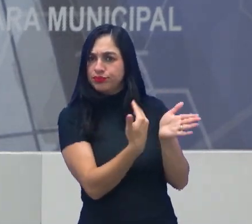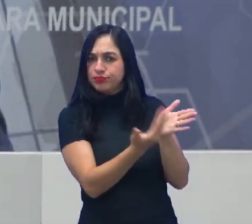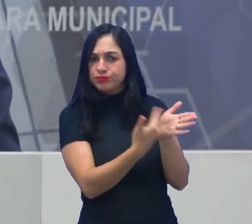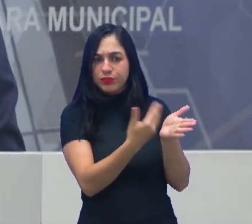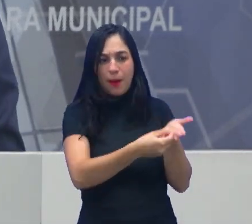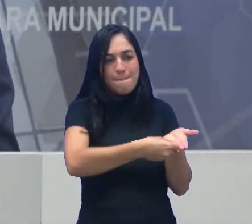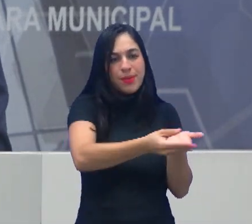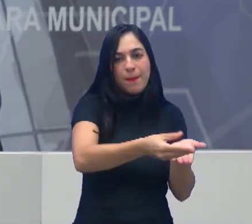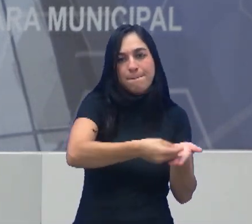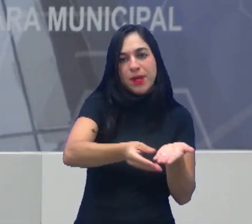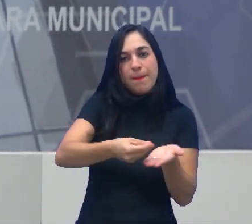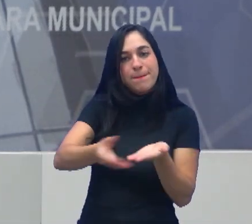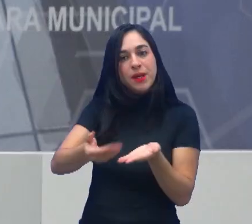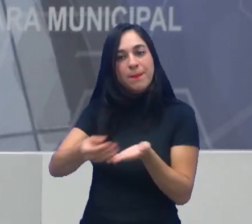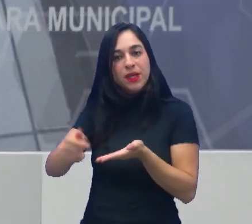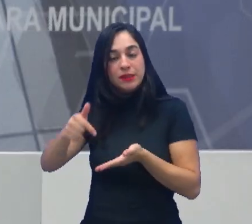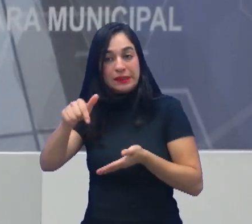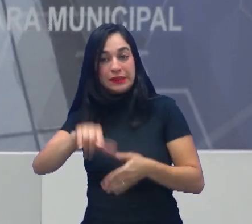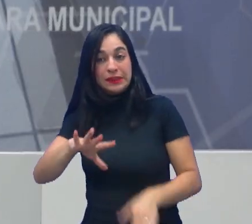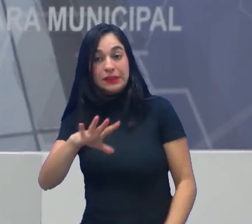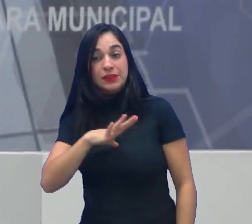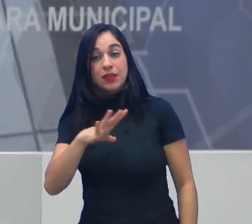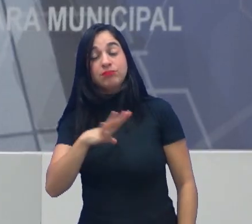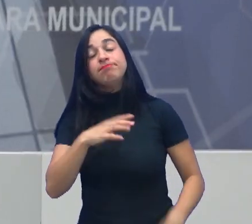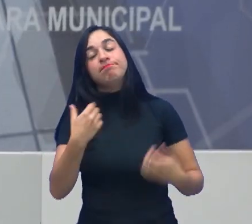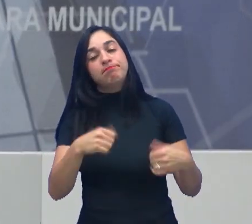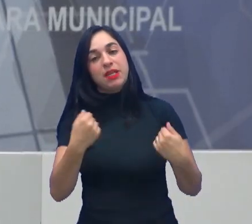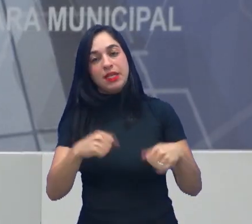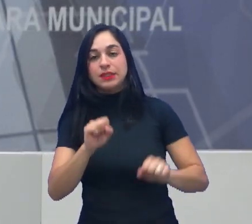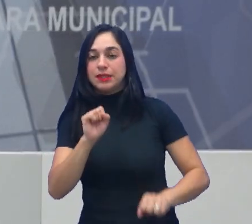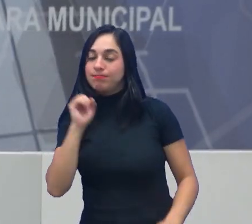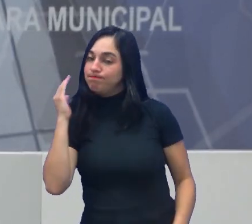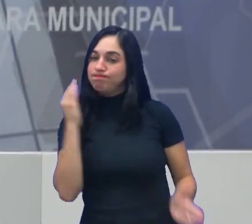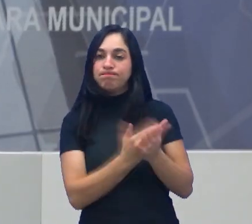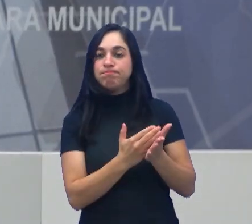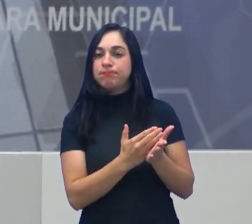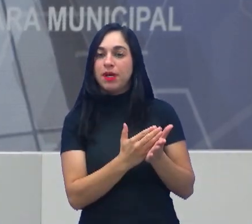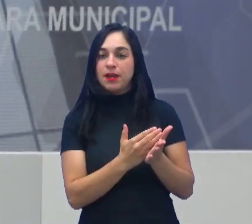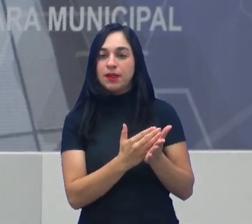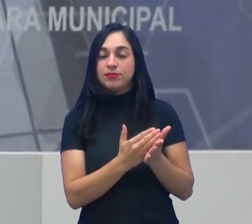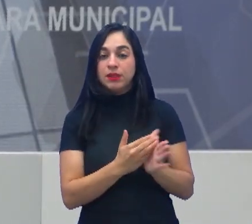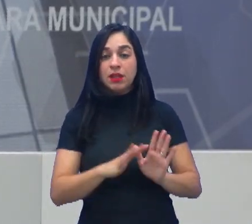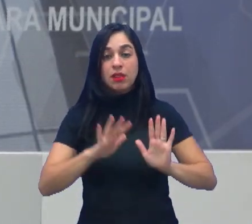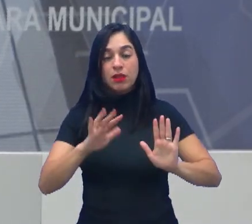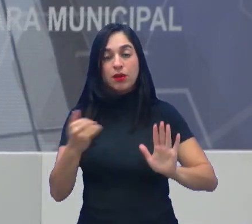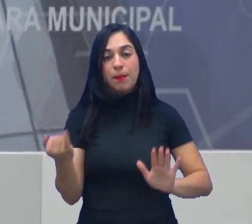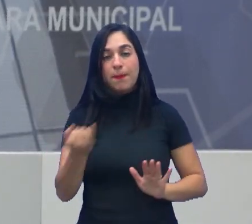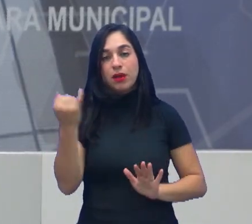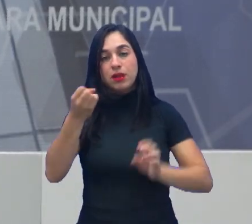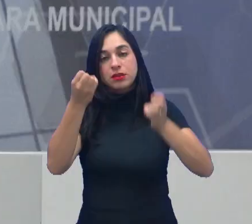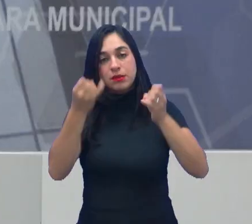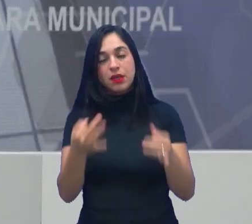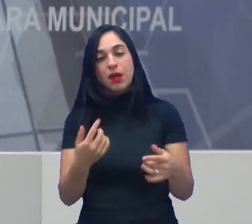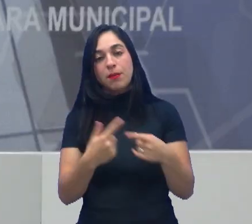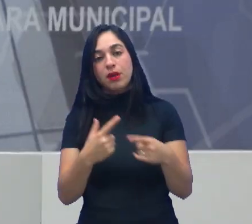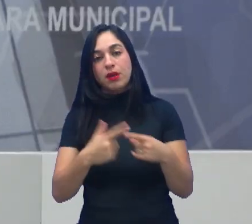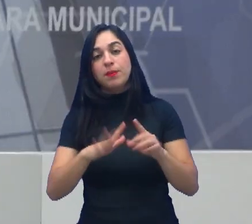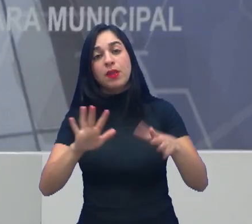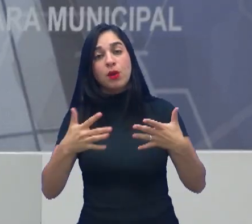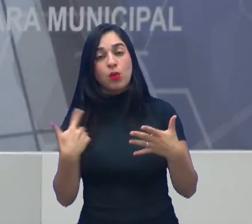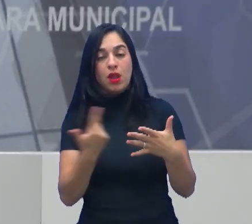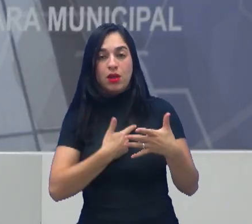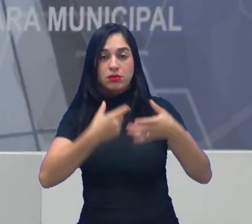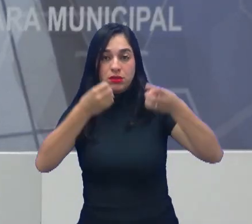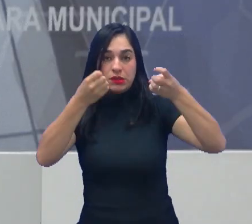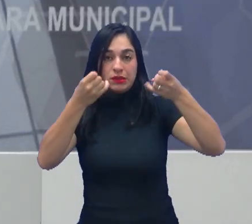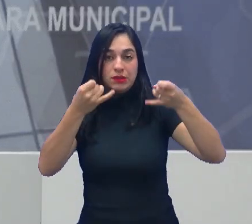no município, e isso tem que cessar. É importante frisar, porque quando a gente comenta esse tipo de coisa, é claro que